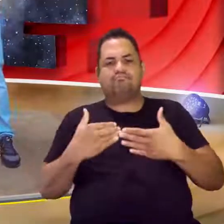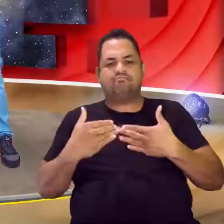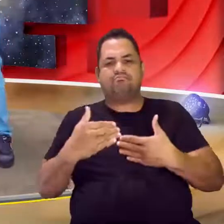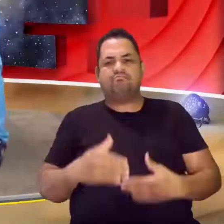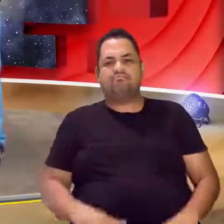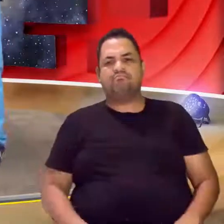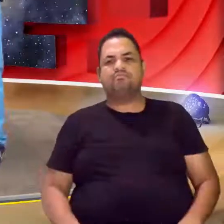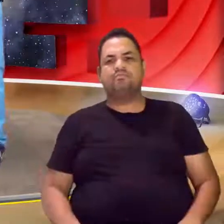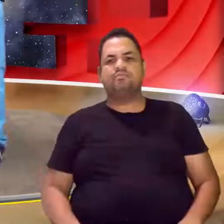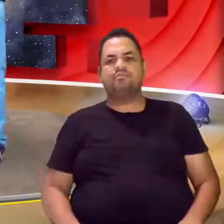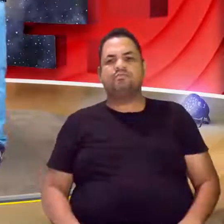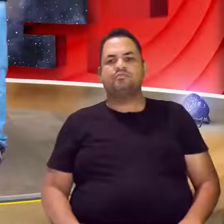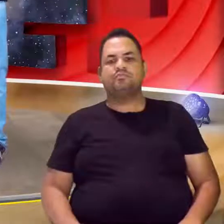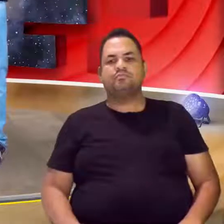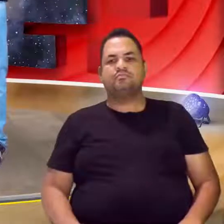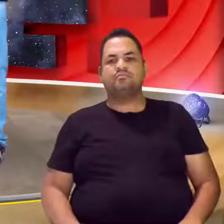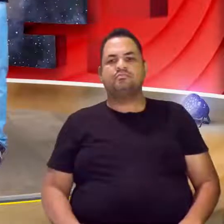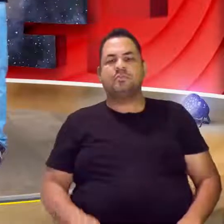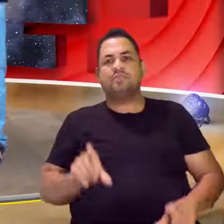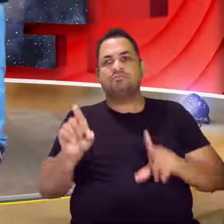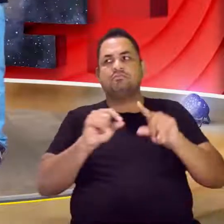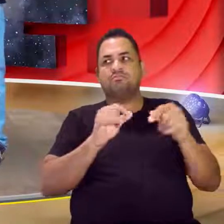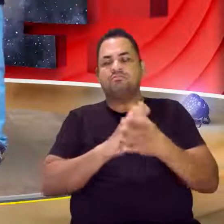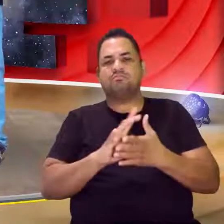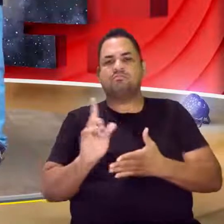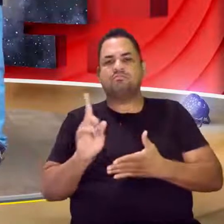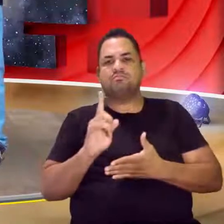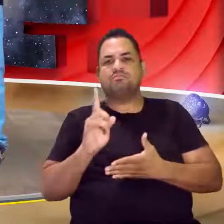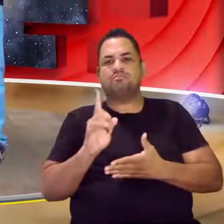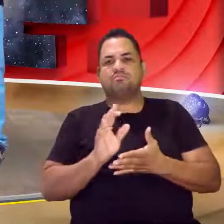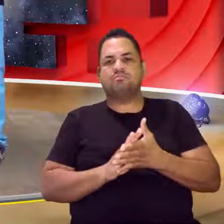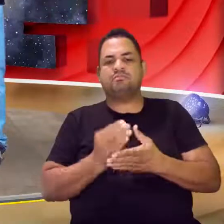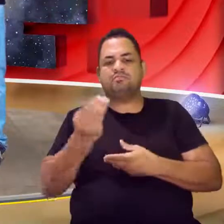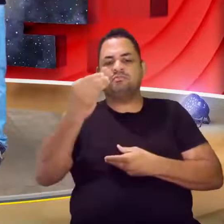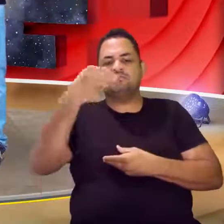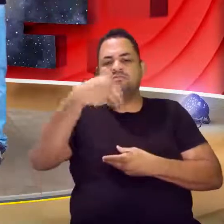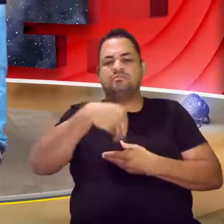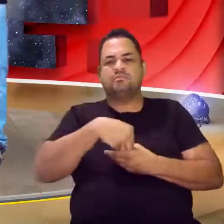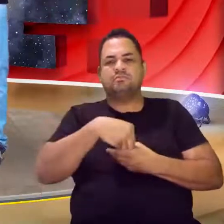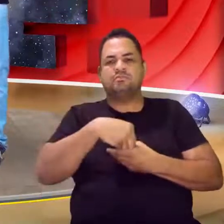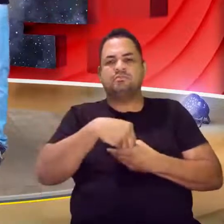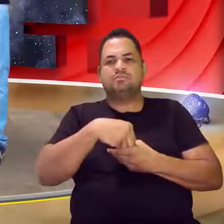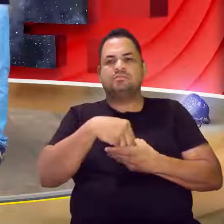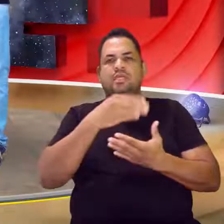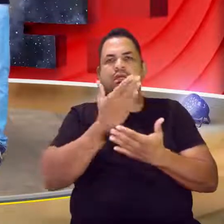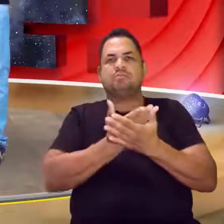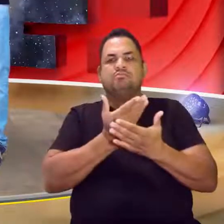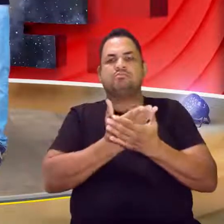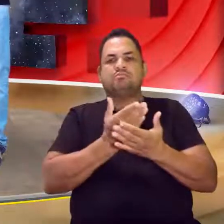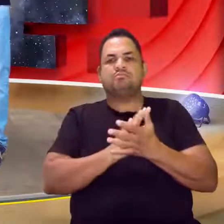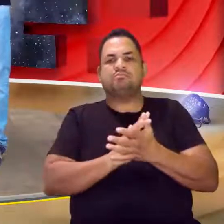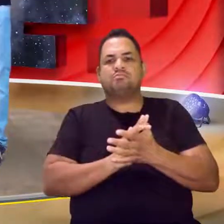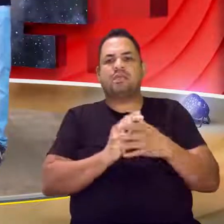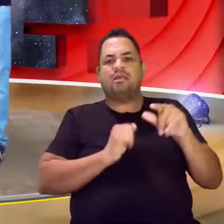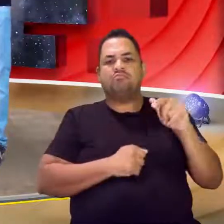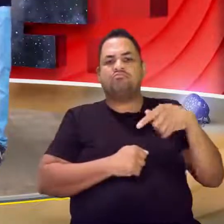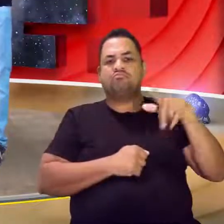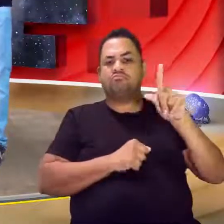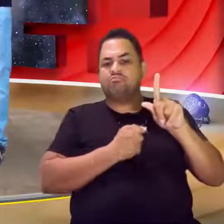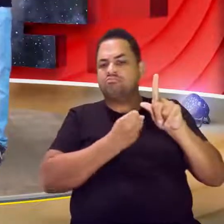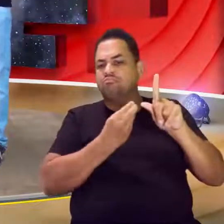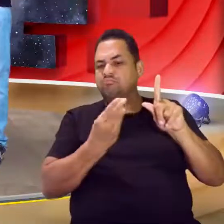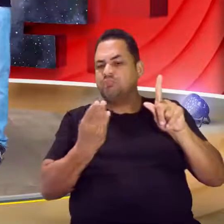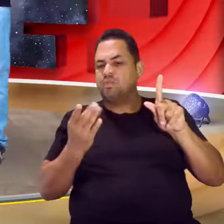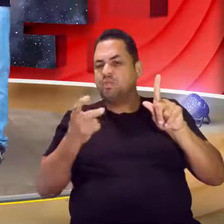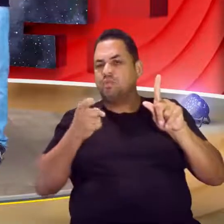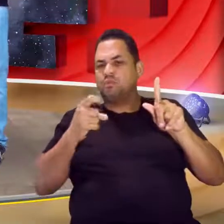Isso. Nós optamos em não colocar na prova, nessa aula, as questões de logaritmo, até porque na